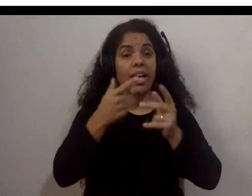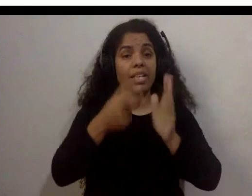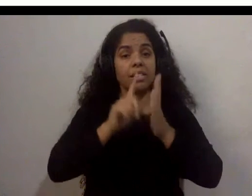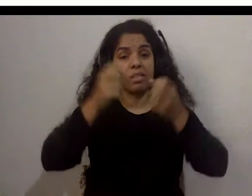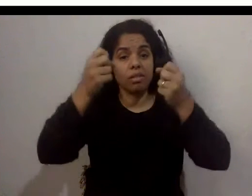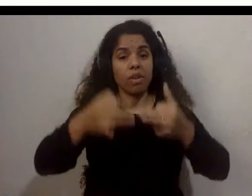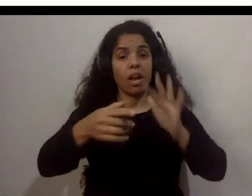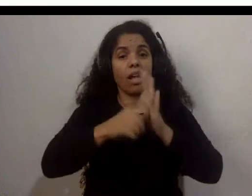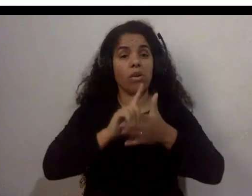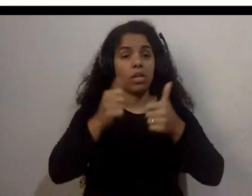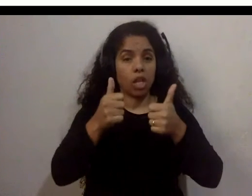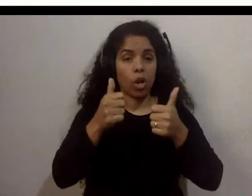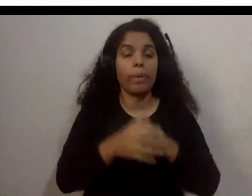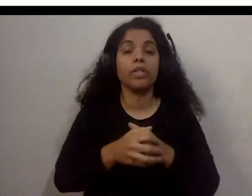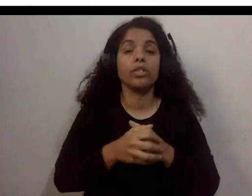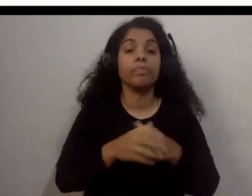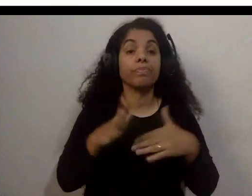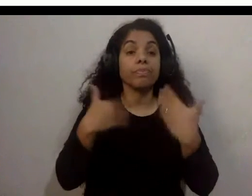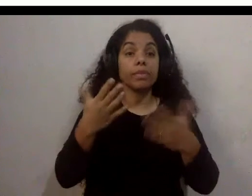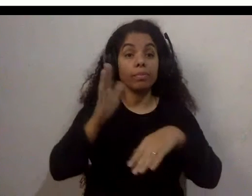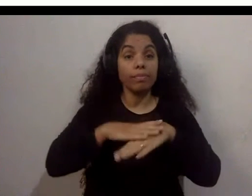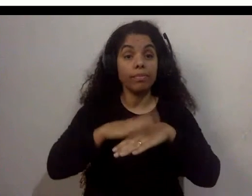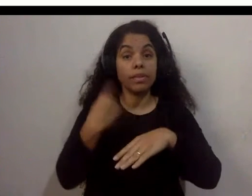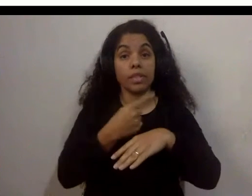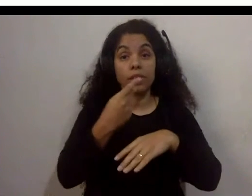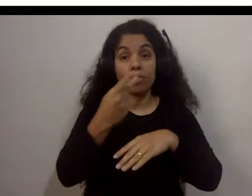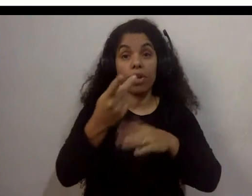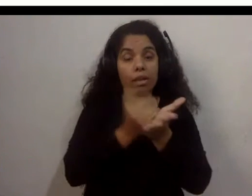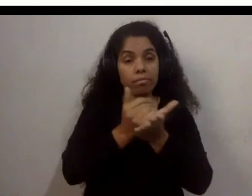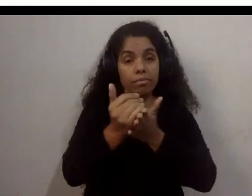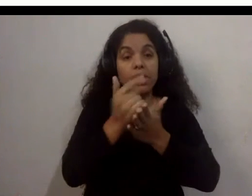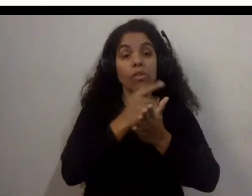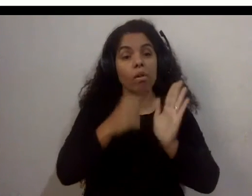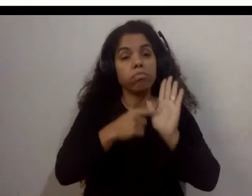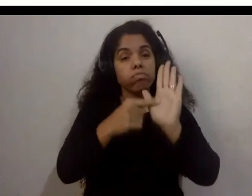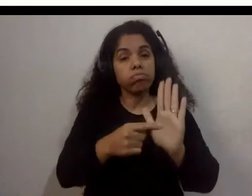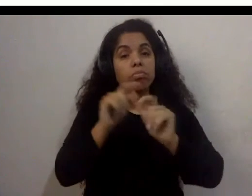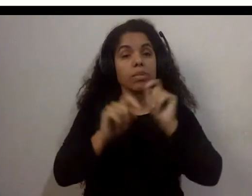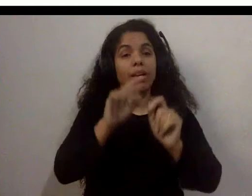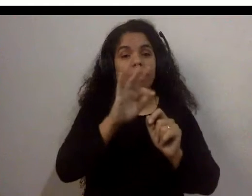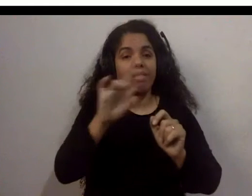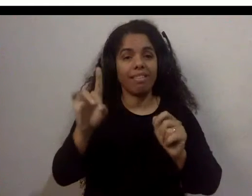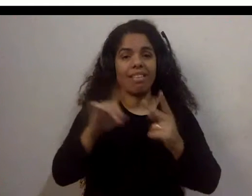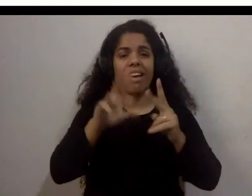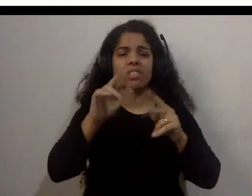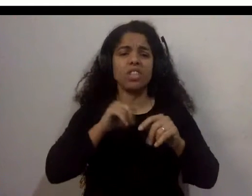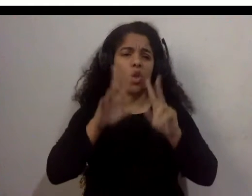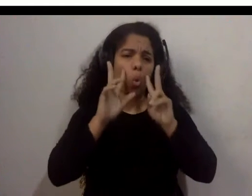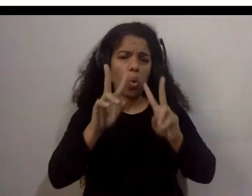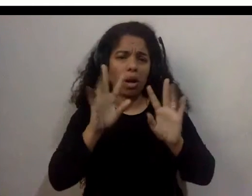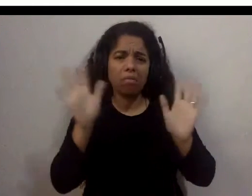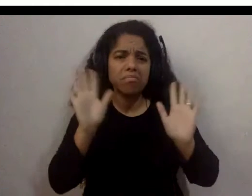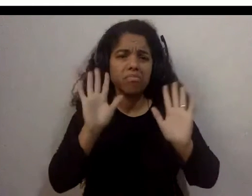anteriormente. Mas, então, o que a gente vai falar? Inicialmente, eu vou dar uma apresentação sobre o que é o TDD. Às vezes você nunca ouviu falar, às vezes